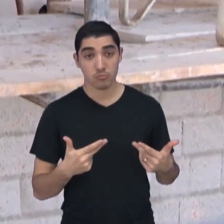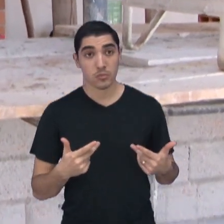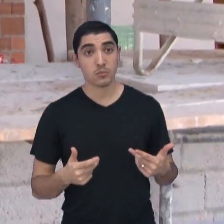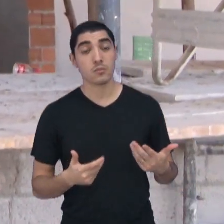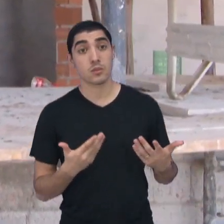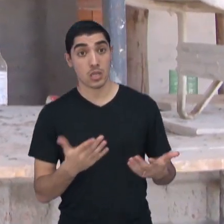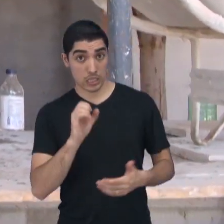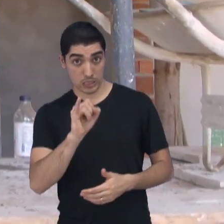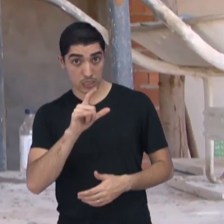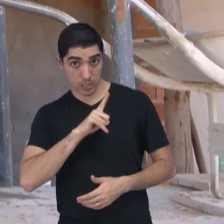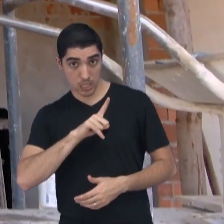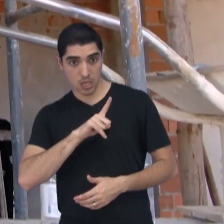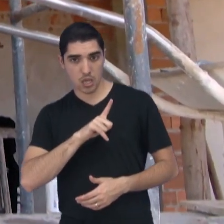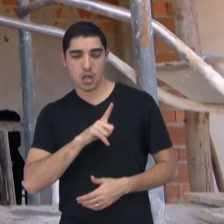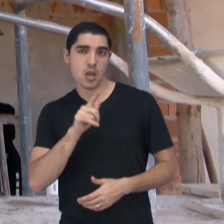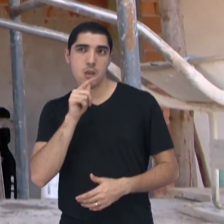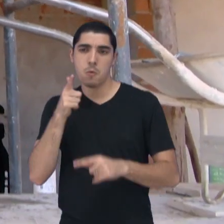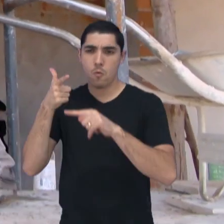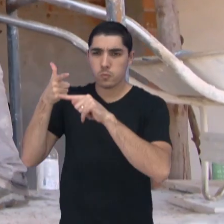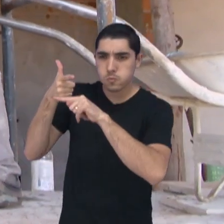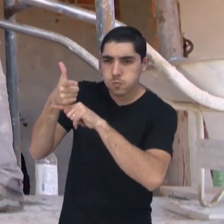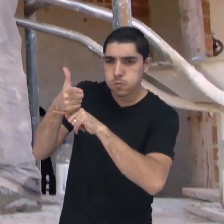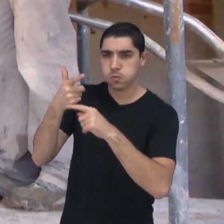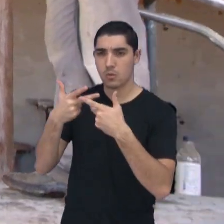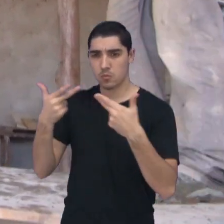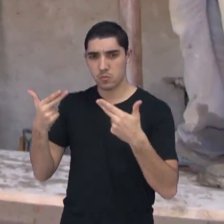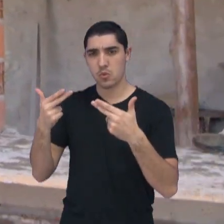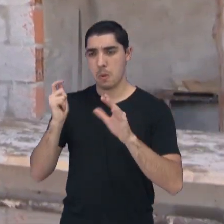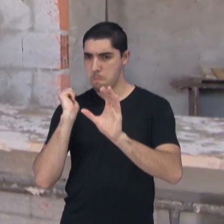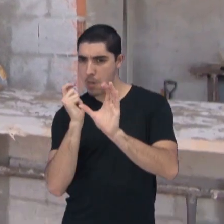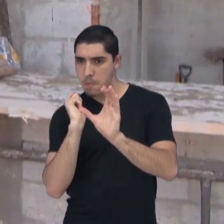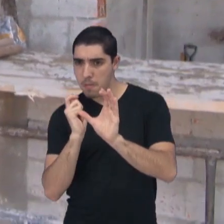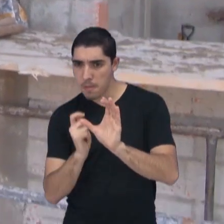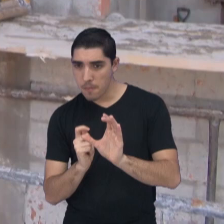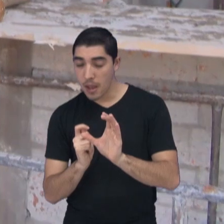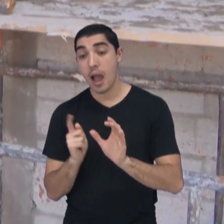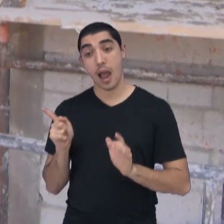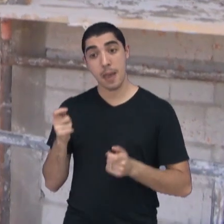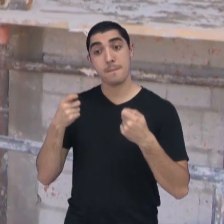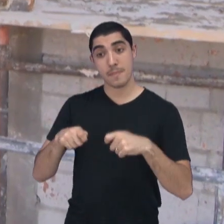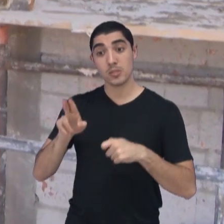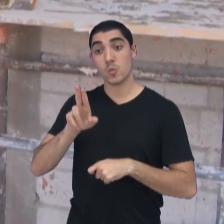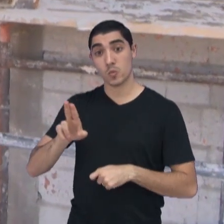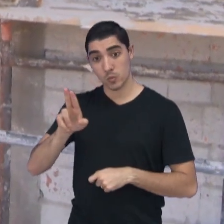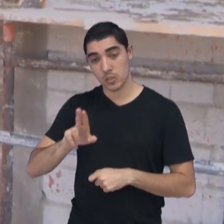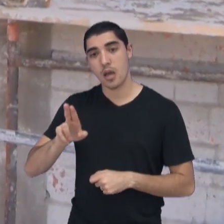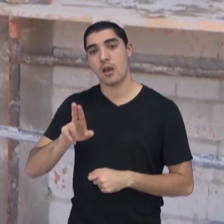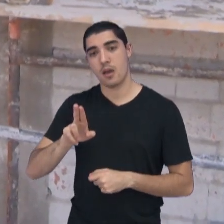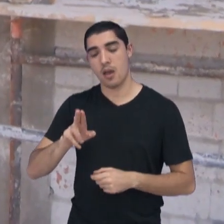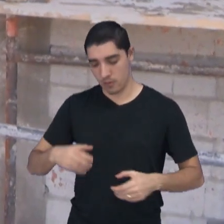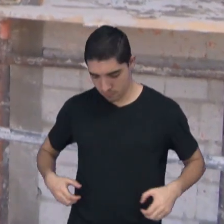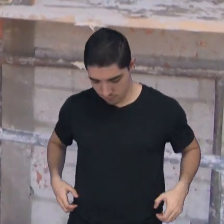tivesse que fazer alguma furação, colocar algum prego, alguma outra madeira, ele teria que estar com um cinto